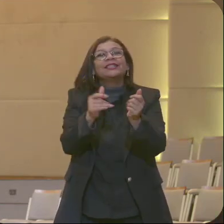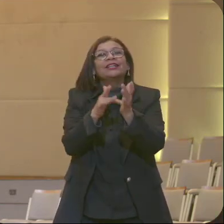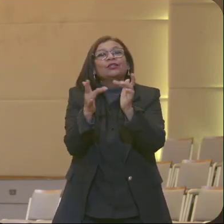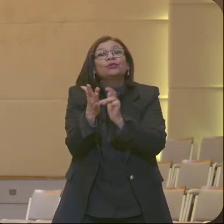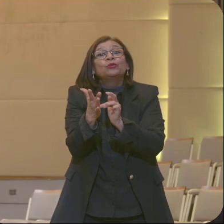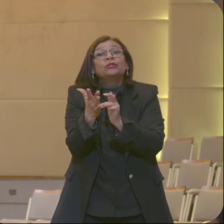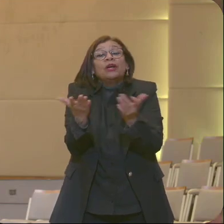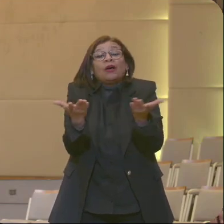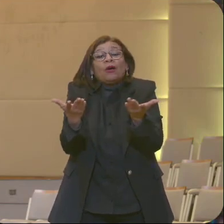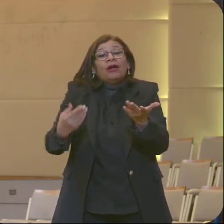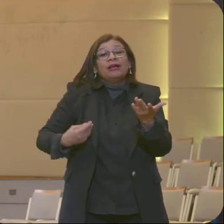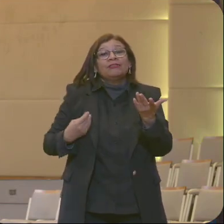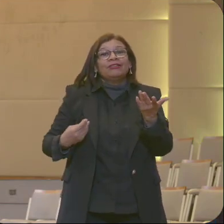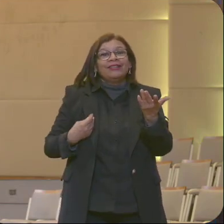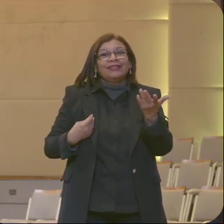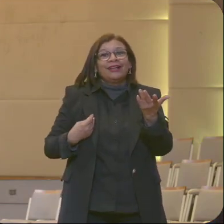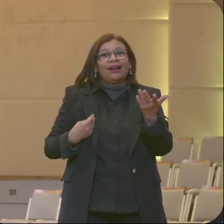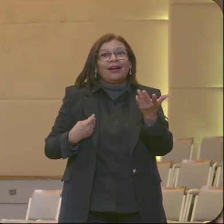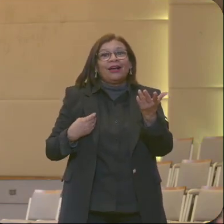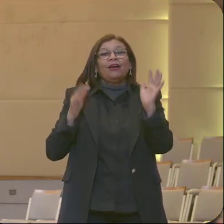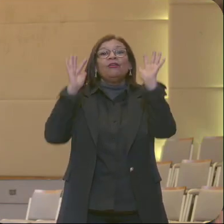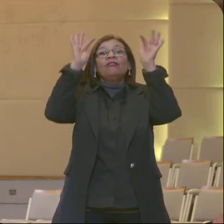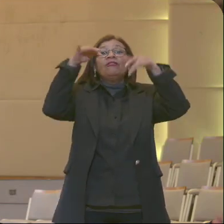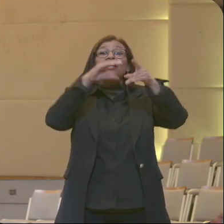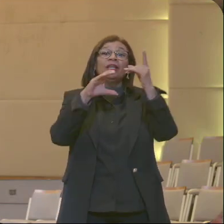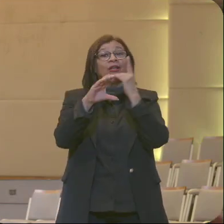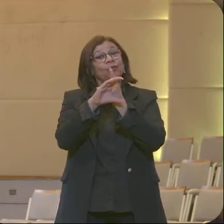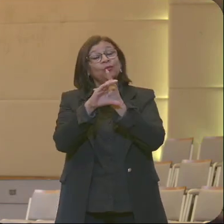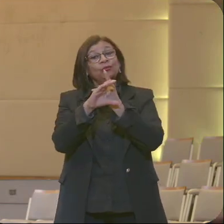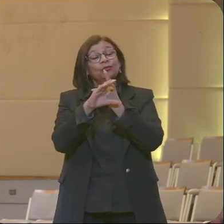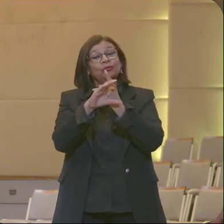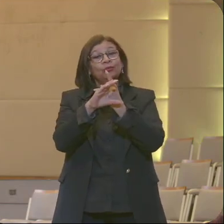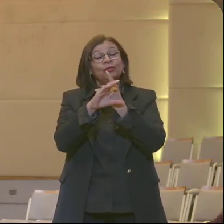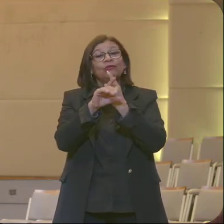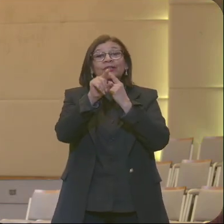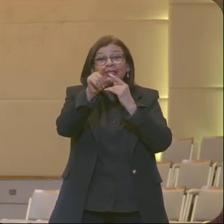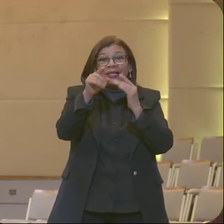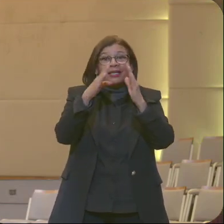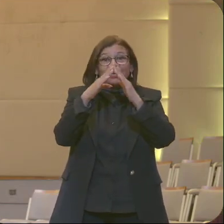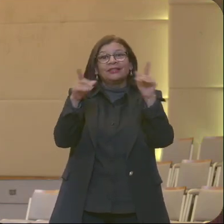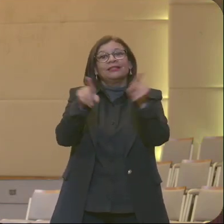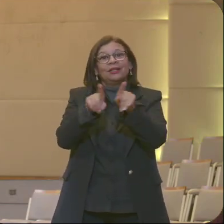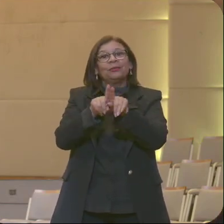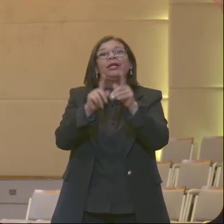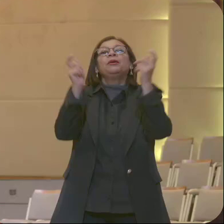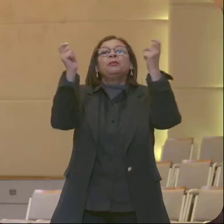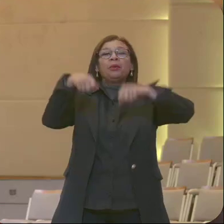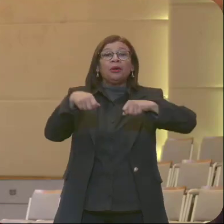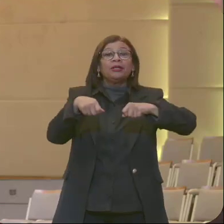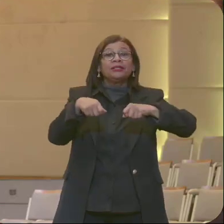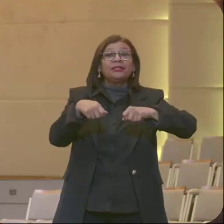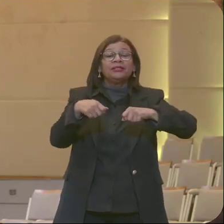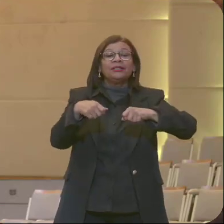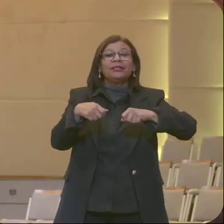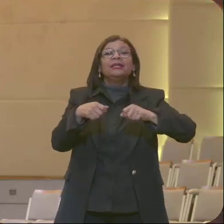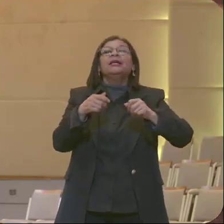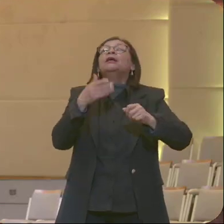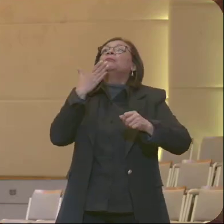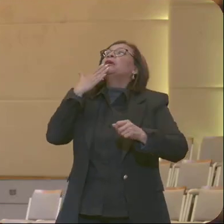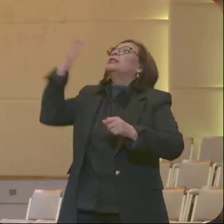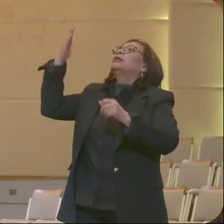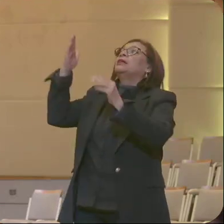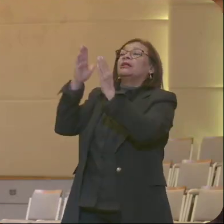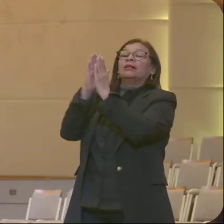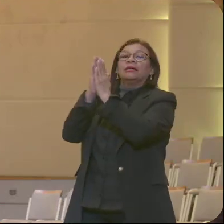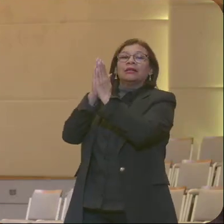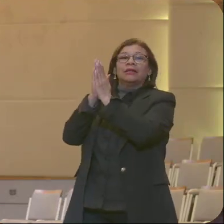nesse momento, enquanto a gente vai terminando esse culto, de vir aqui até aqui à frente e dizer: olha, eu preciso de uma oração,